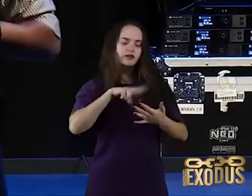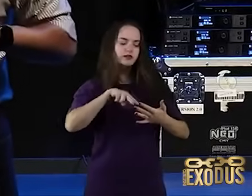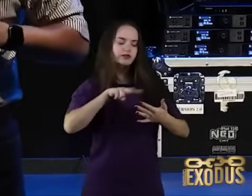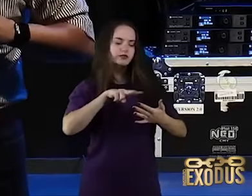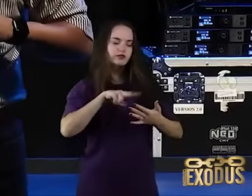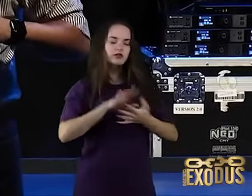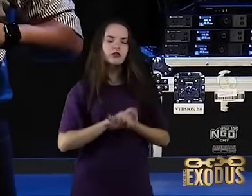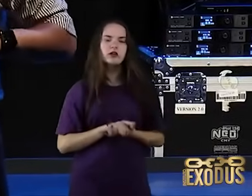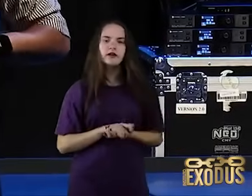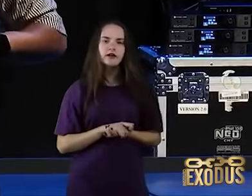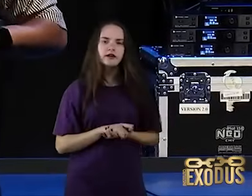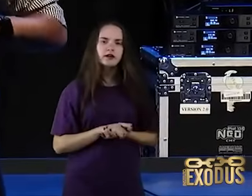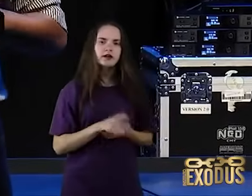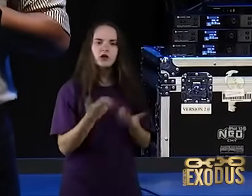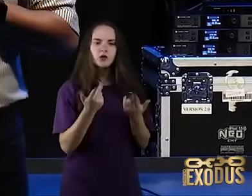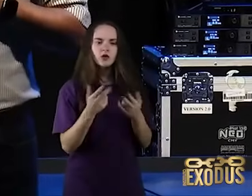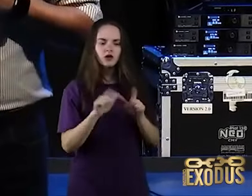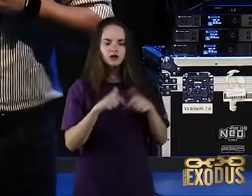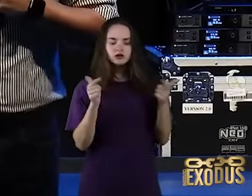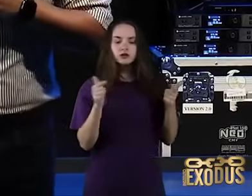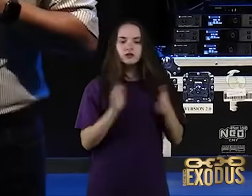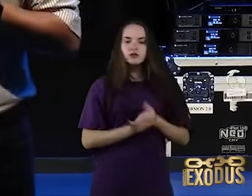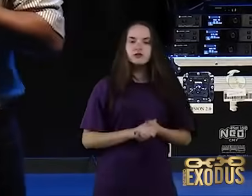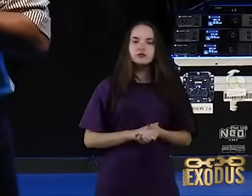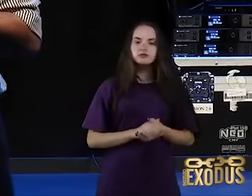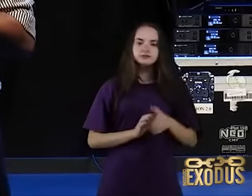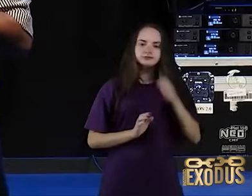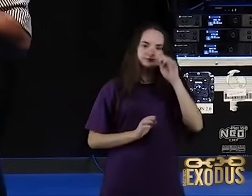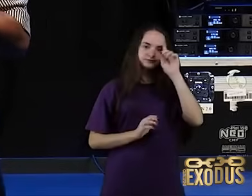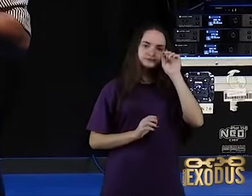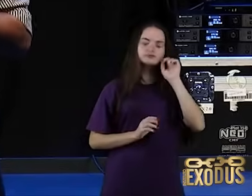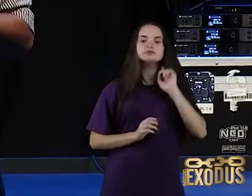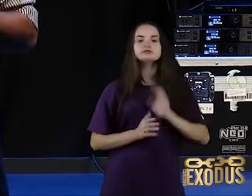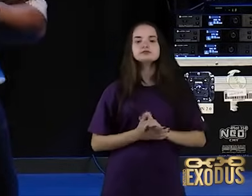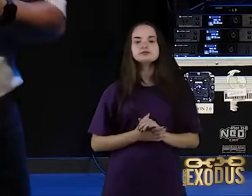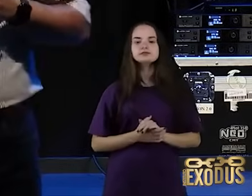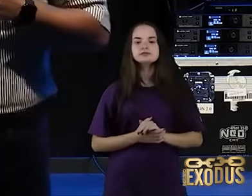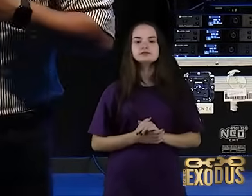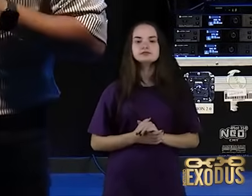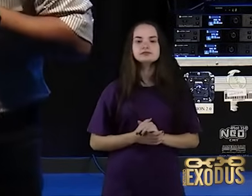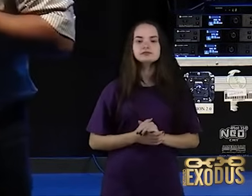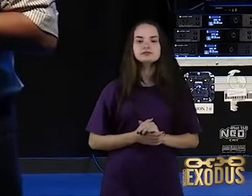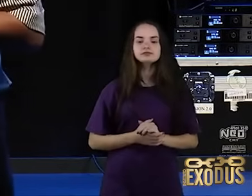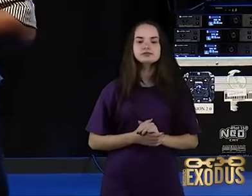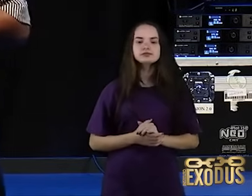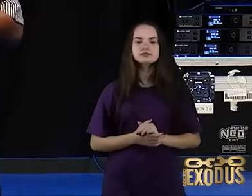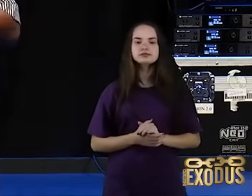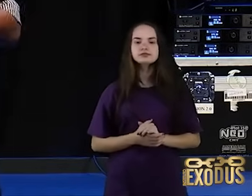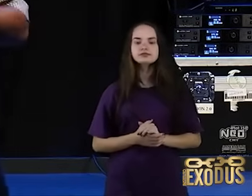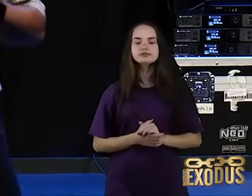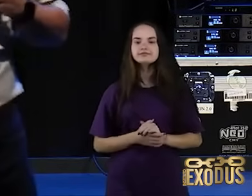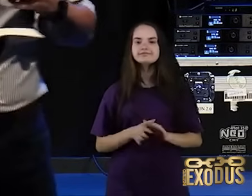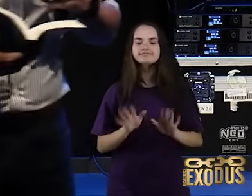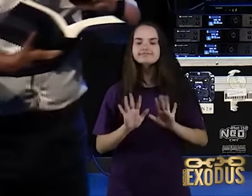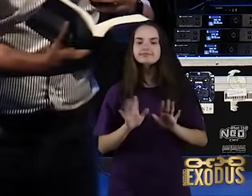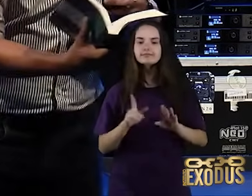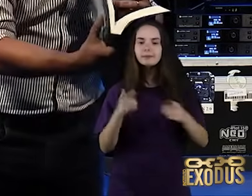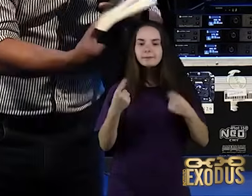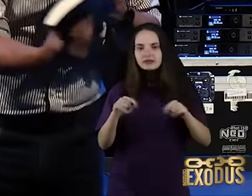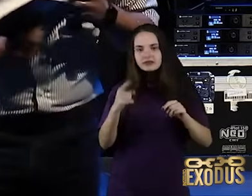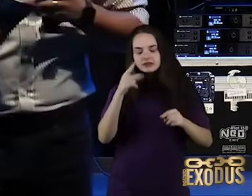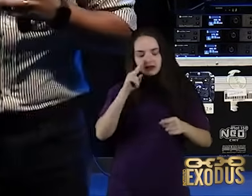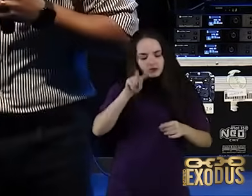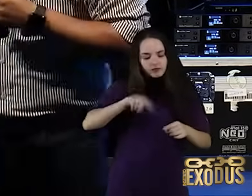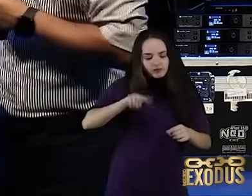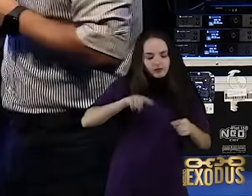abrir aqui para ver o que Deus fala comigo vai lá então se enforca Deus falou isso comigo não você tem que pegar o